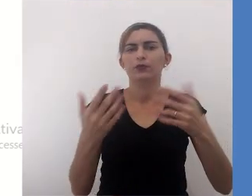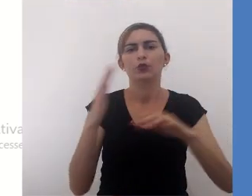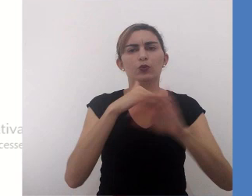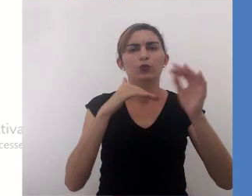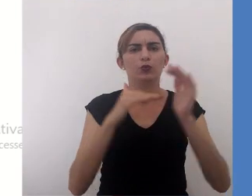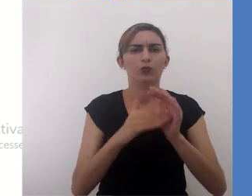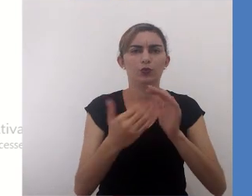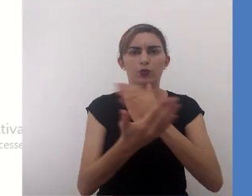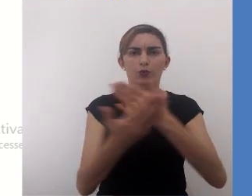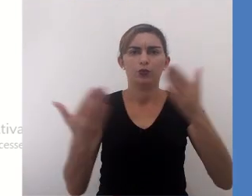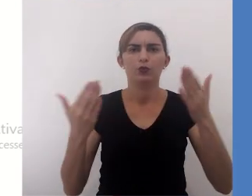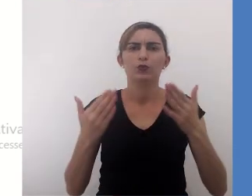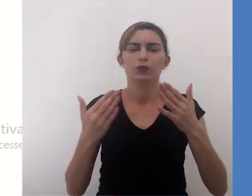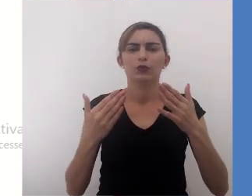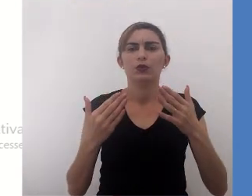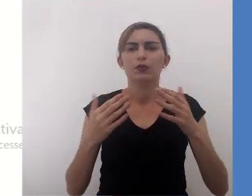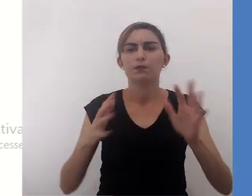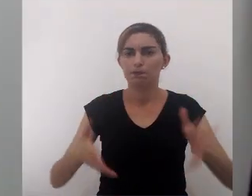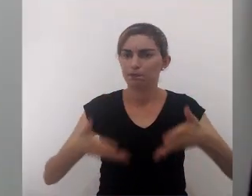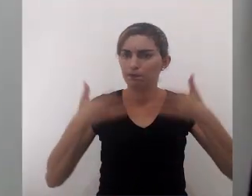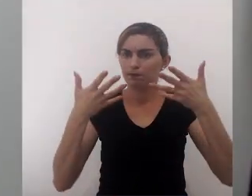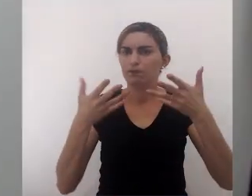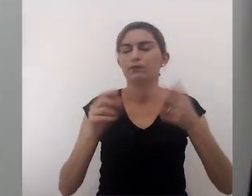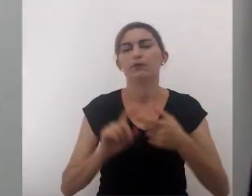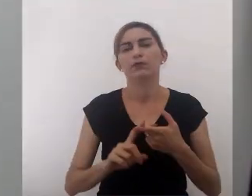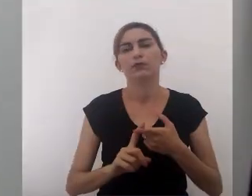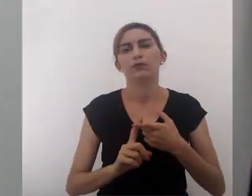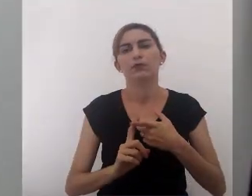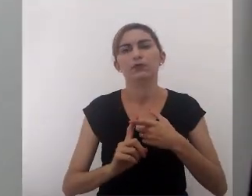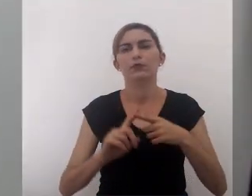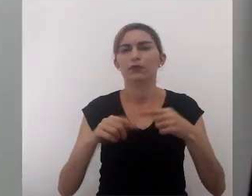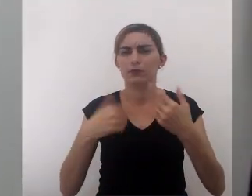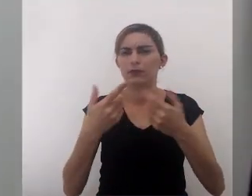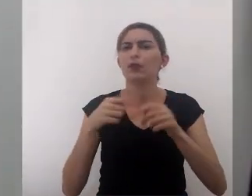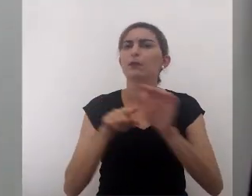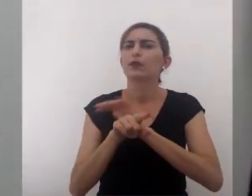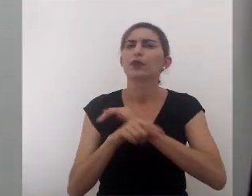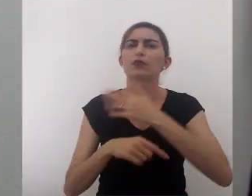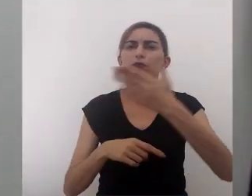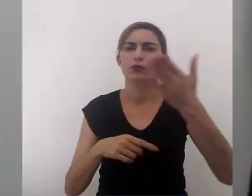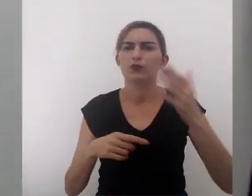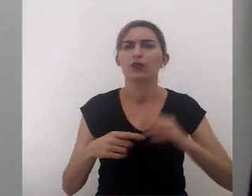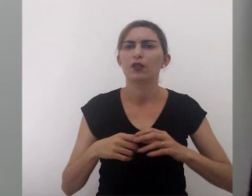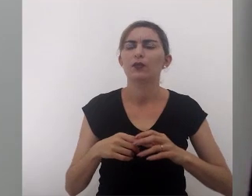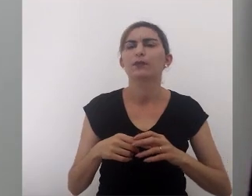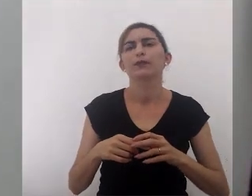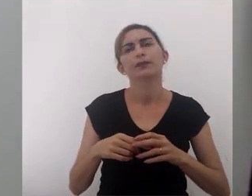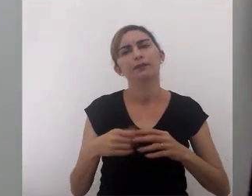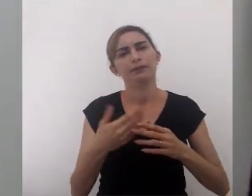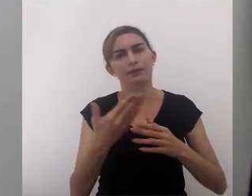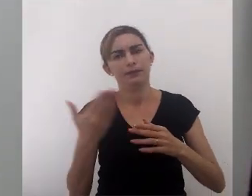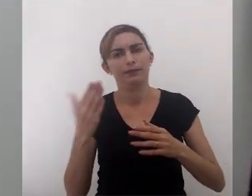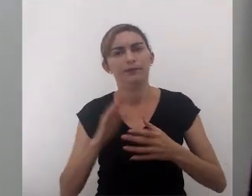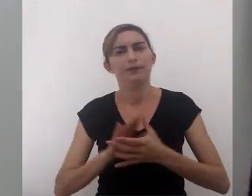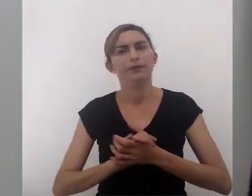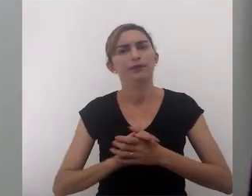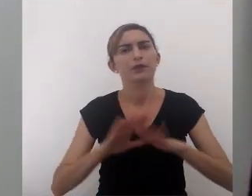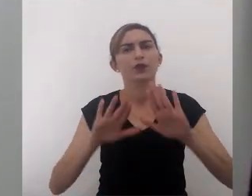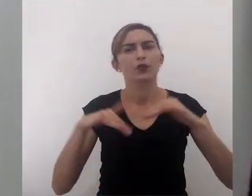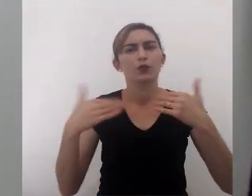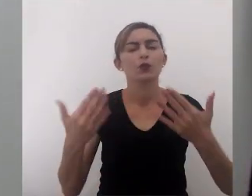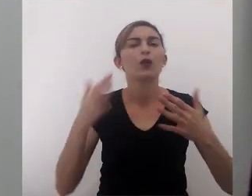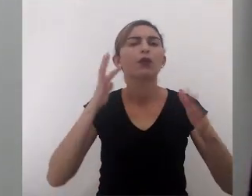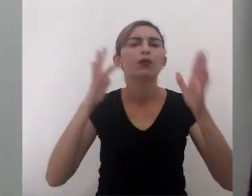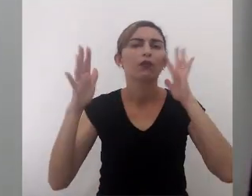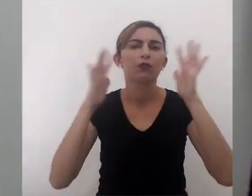dessas teorias se destacaram. Aí eu vou perguntar, prezado e prezada que está em casa, quais são as